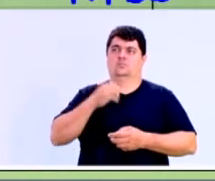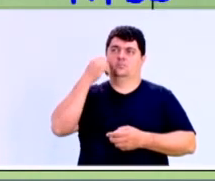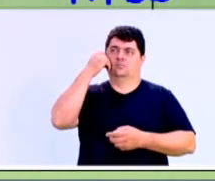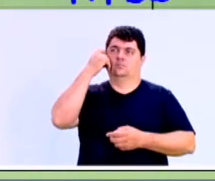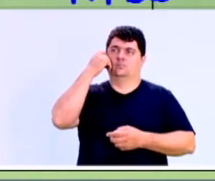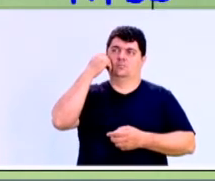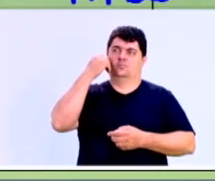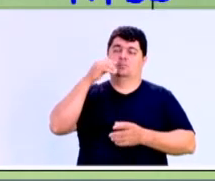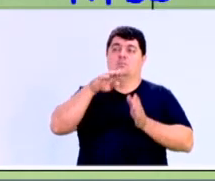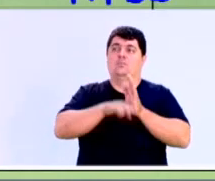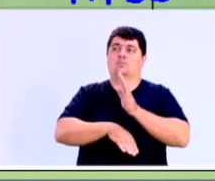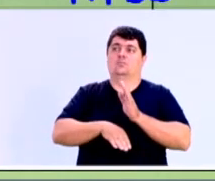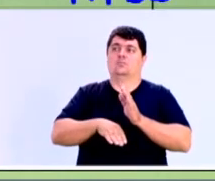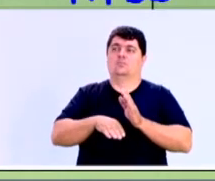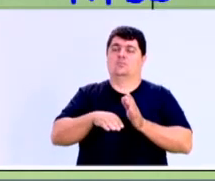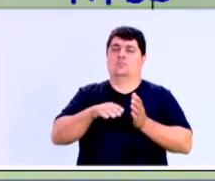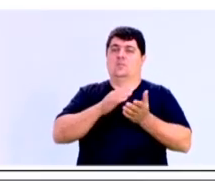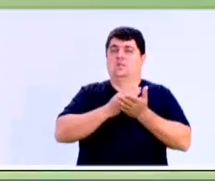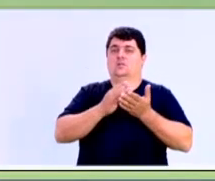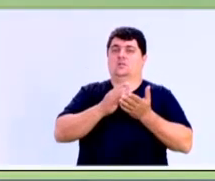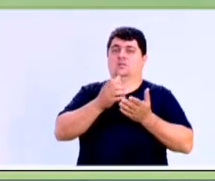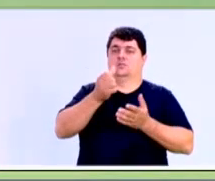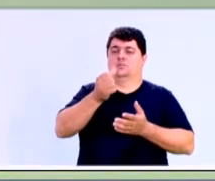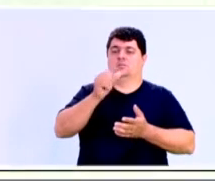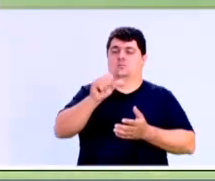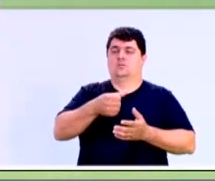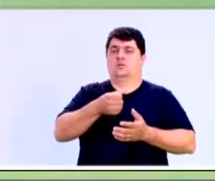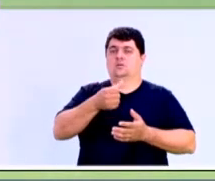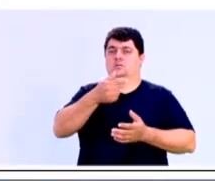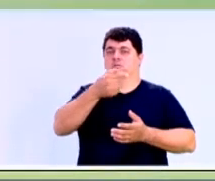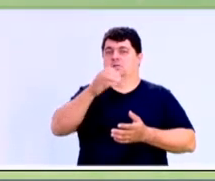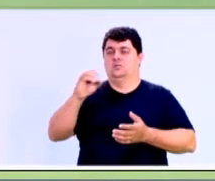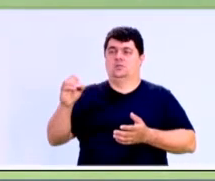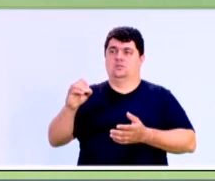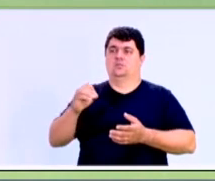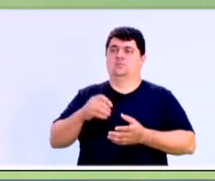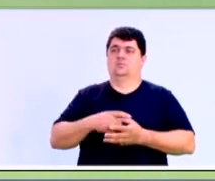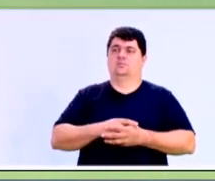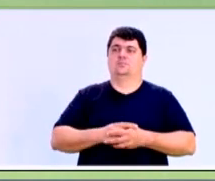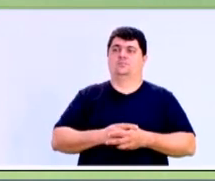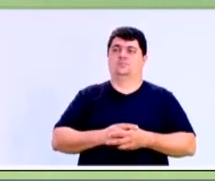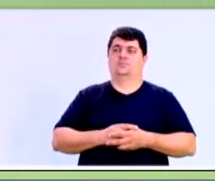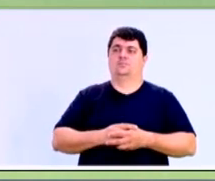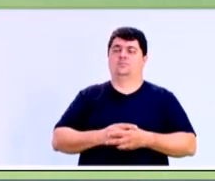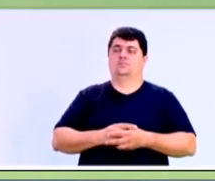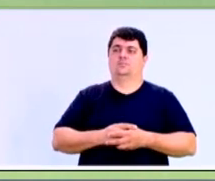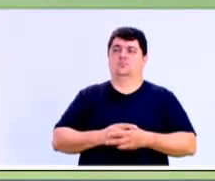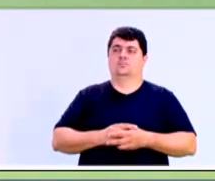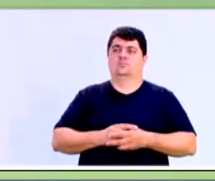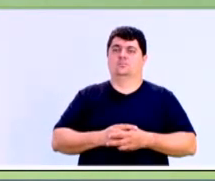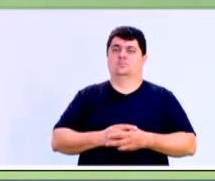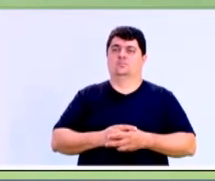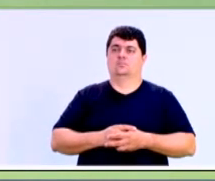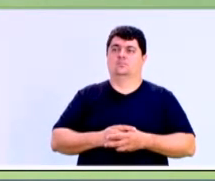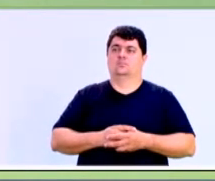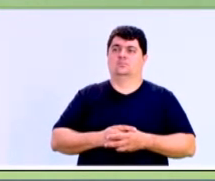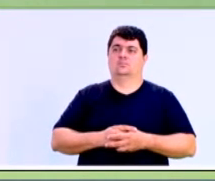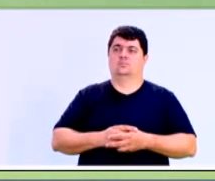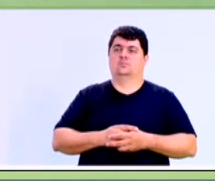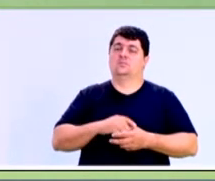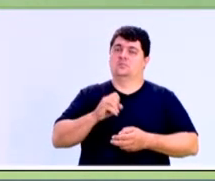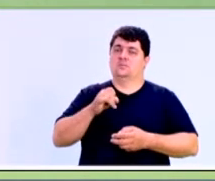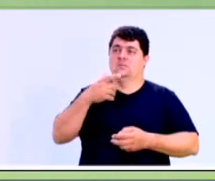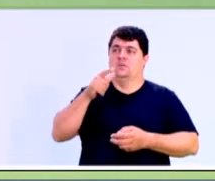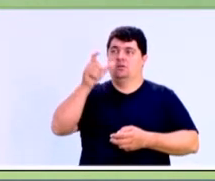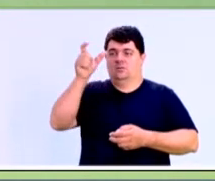7.500 menos estoque inicial. Aí esse aqui eu coloquei para vocês, eu dei o valor, né? 6.700. Se tivesse